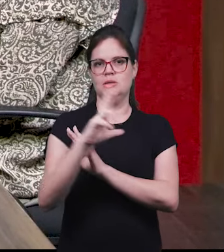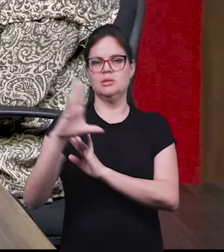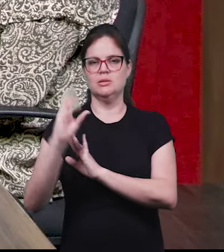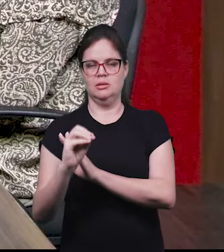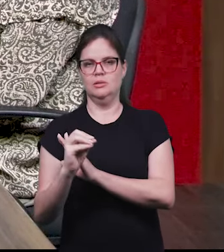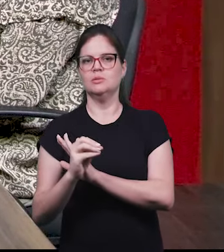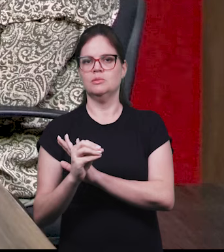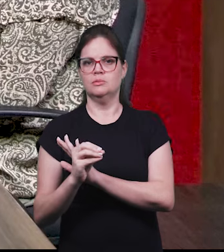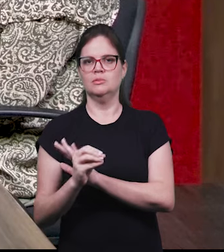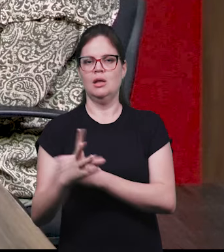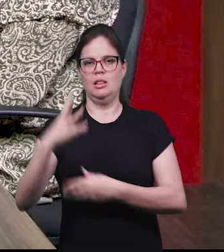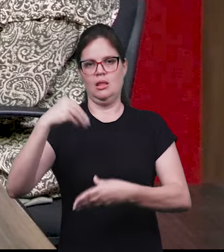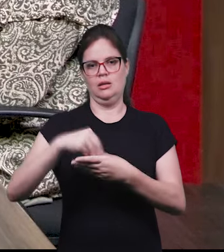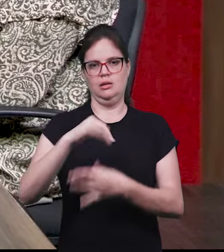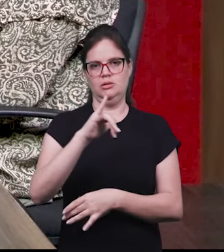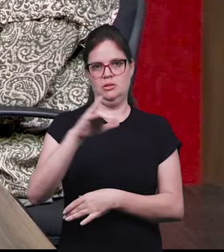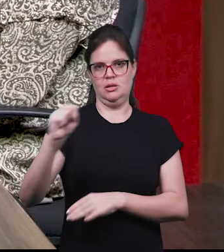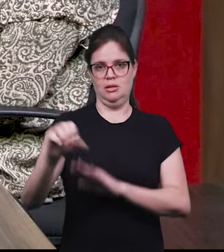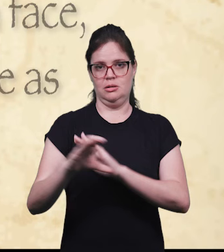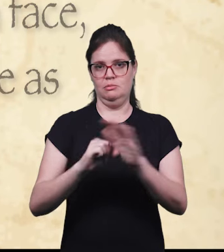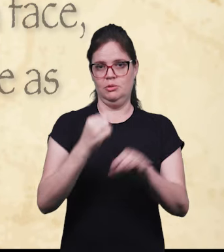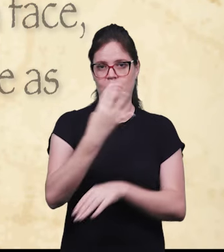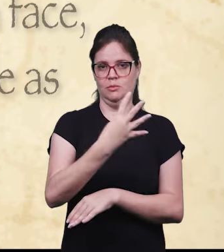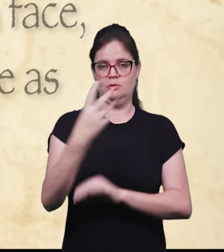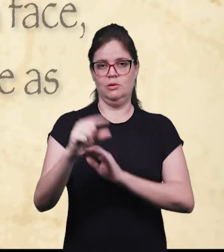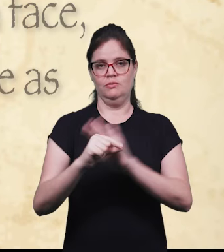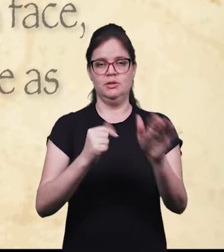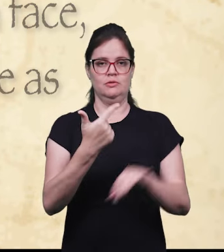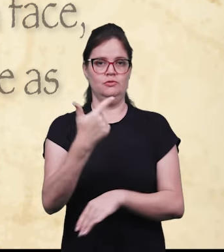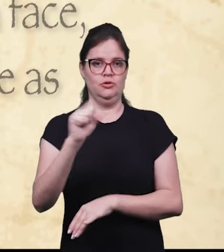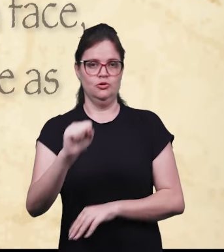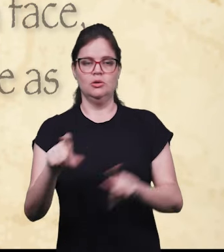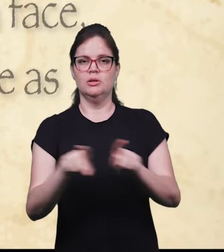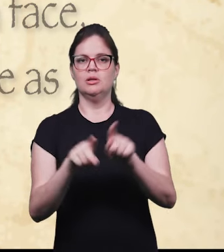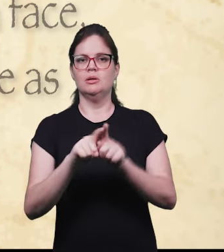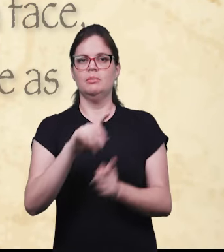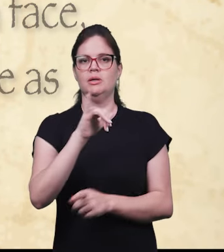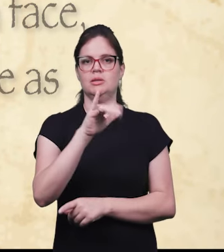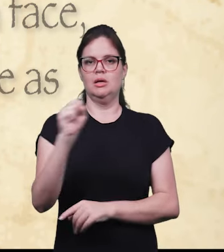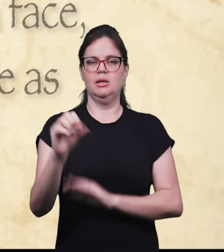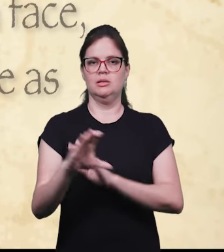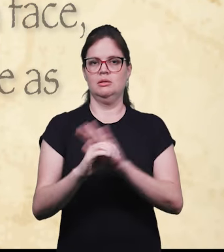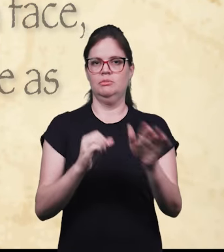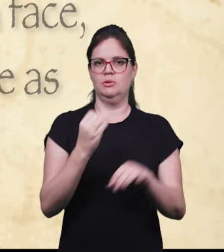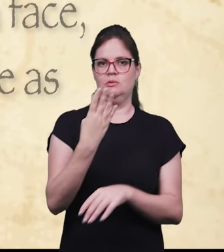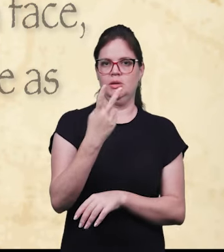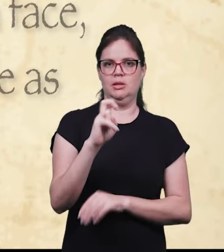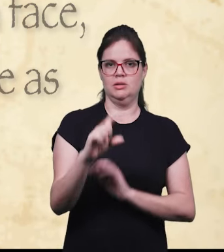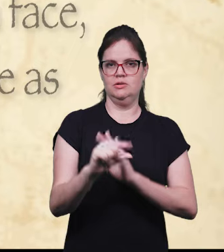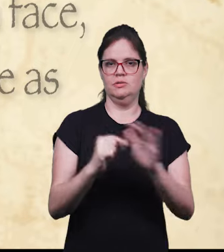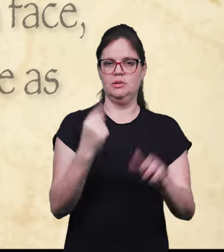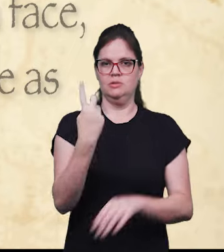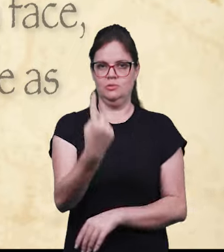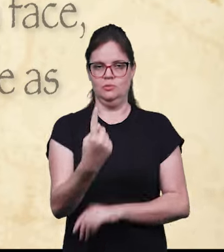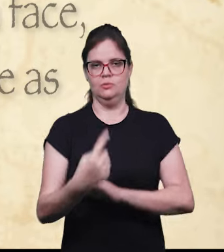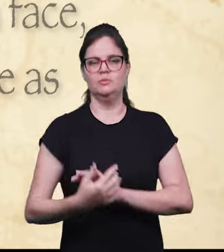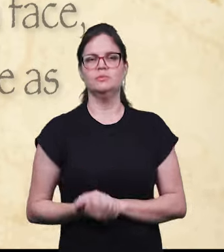Isaías 44, 28, Isaías 45, 1, vai ser projetado.